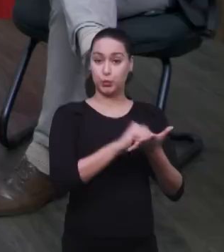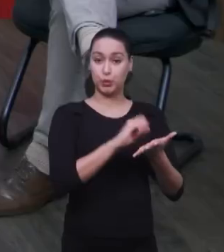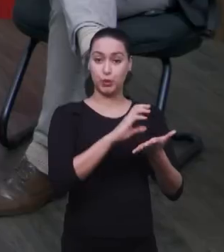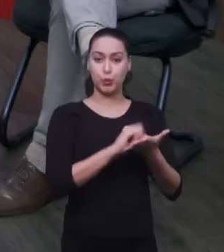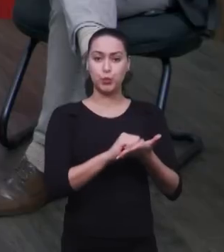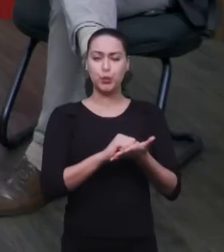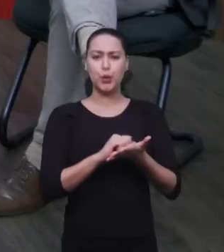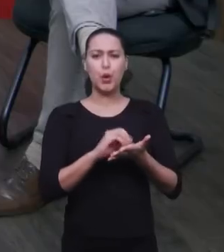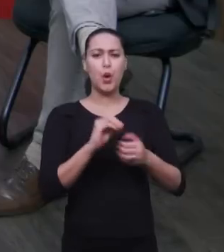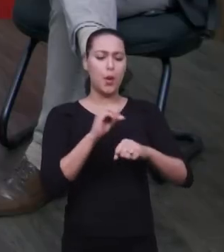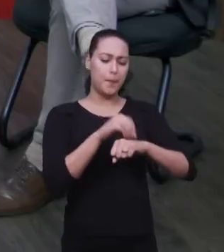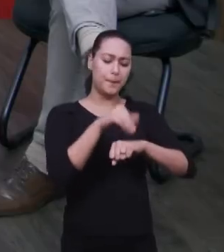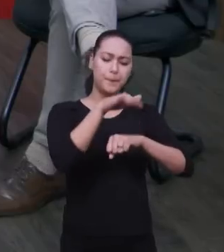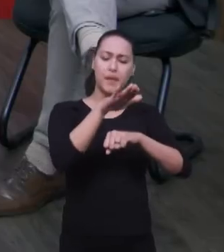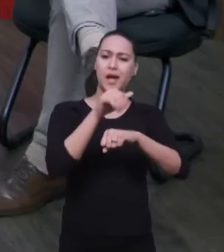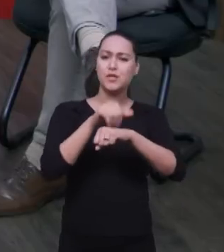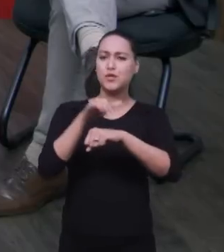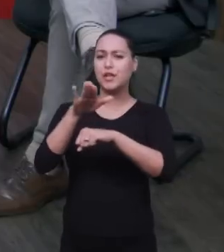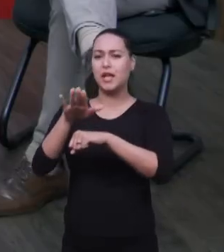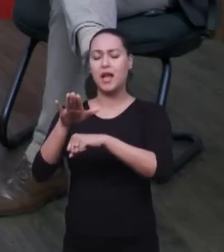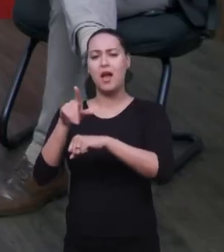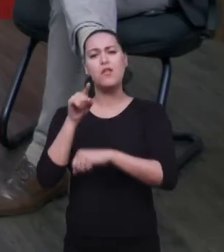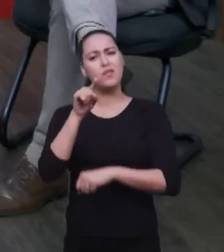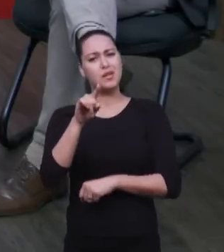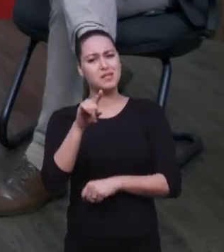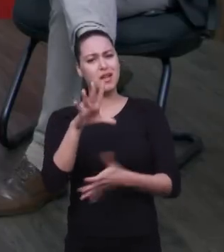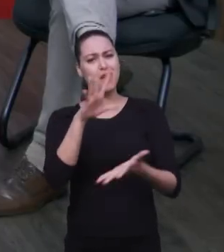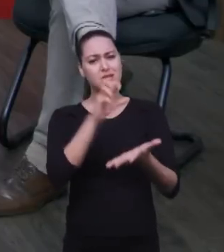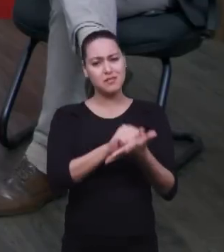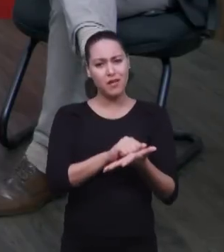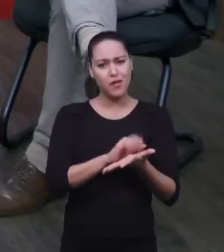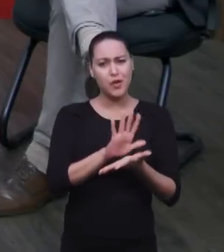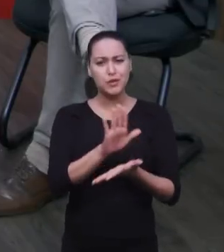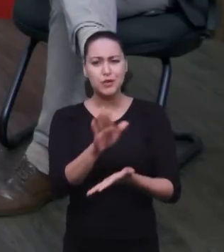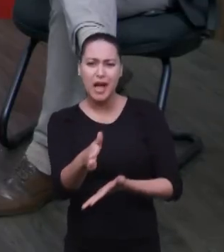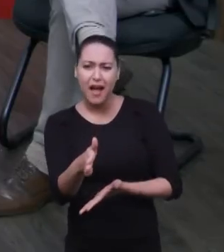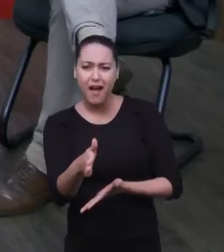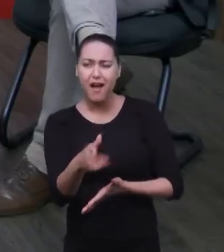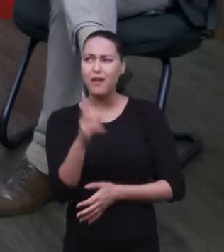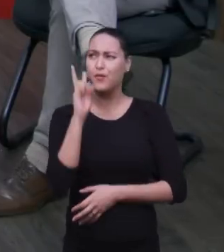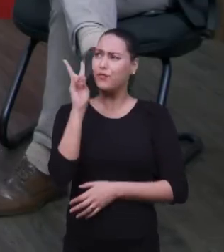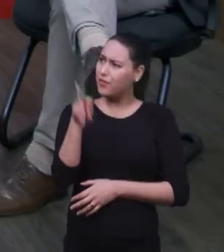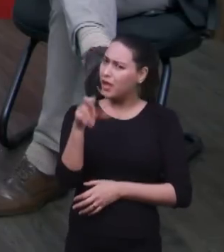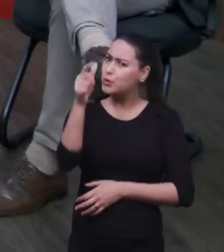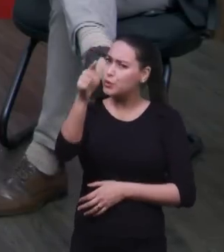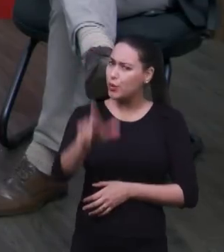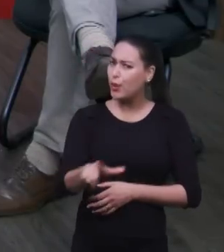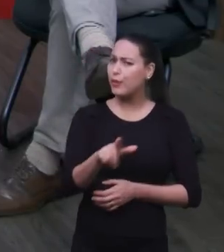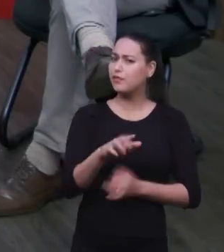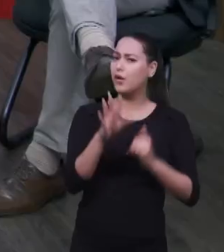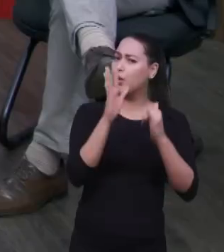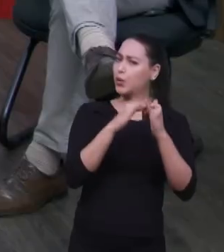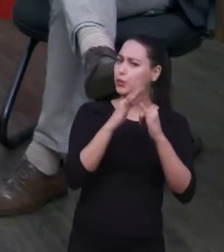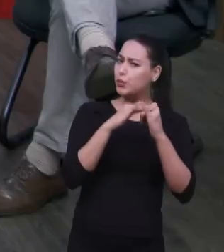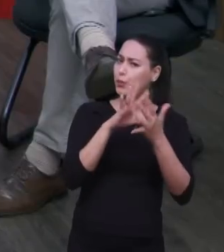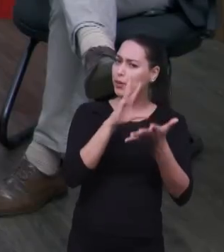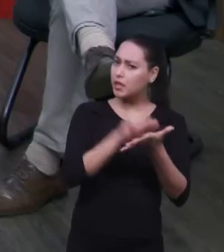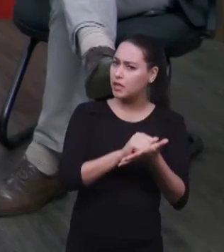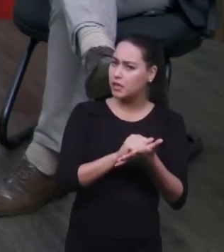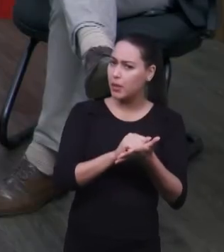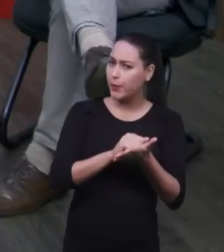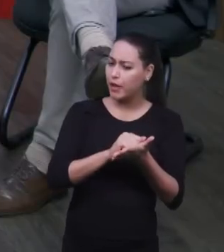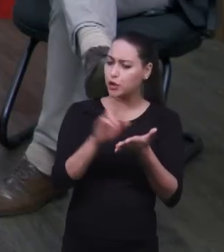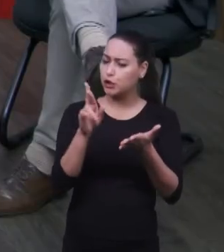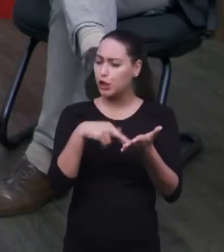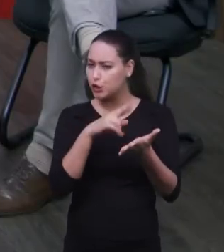conteúdo que você deve compartilhar. Você, jovem, você já se inscreveu no canal? Você já verificou? Às vezes acontece, a plataforma tem algum problema e